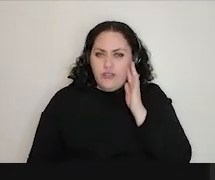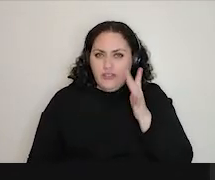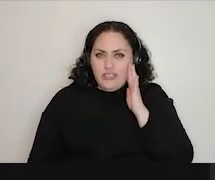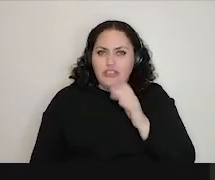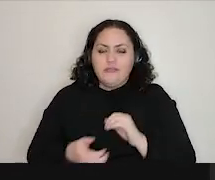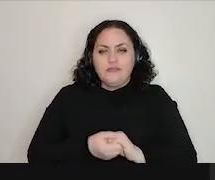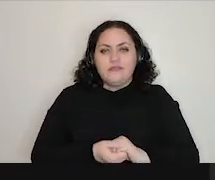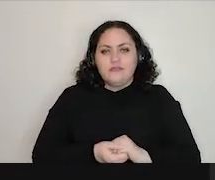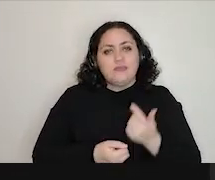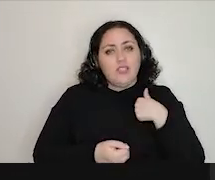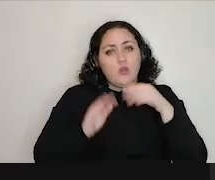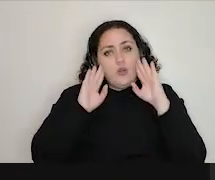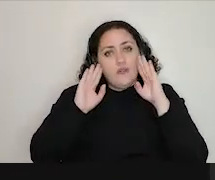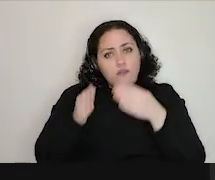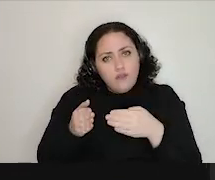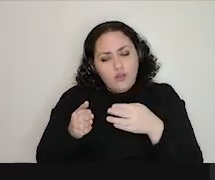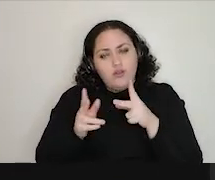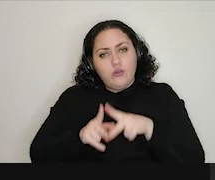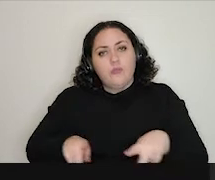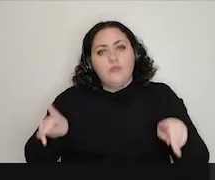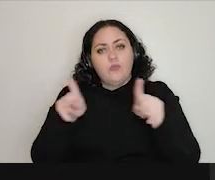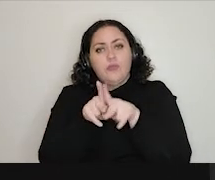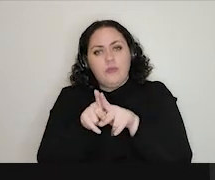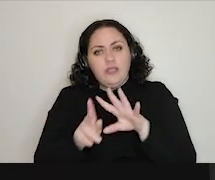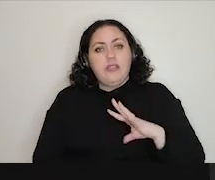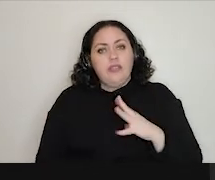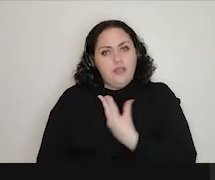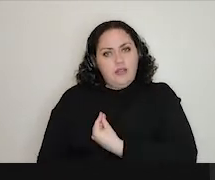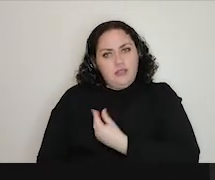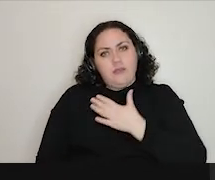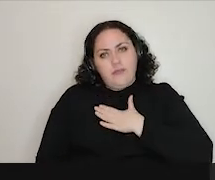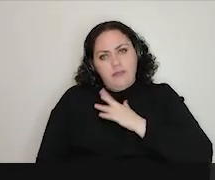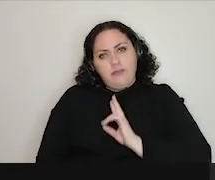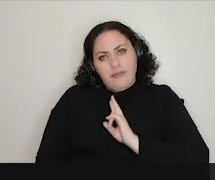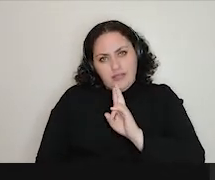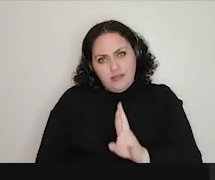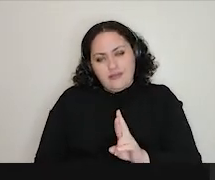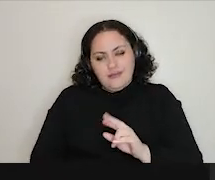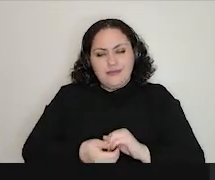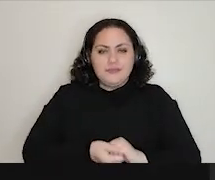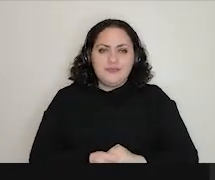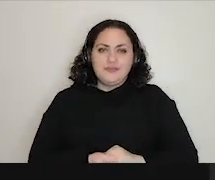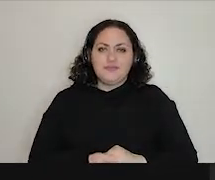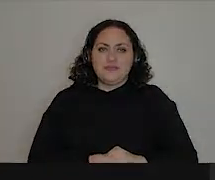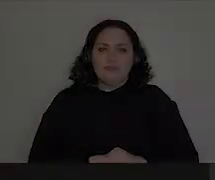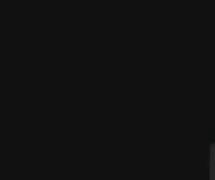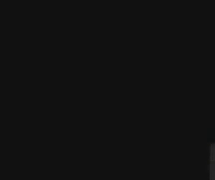Eu estou focando muito na população trans, que é a que eu represento.